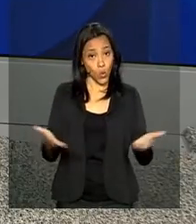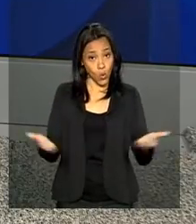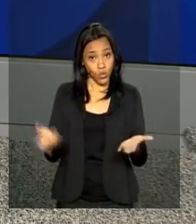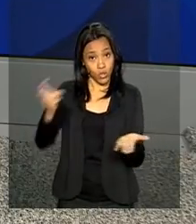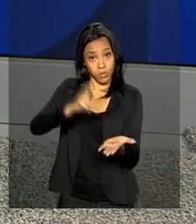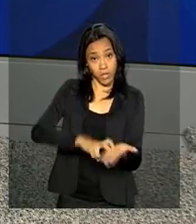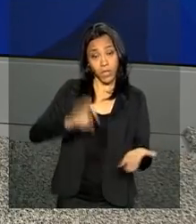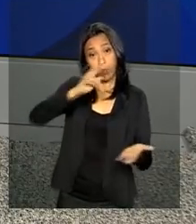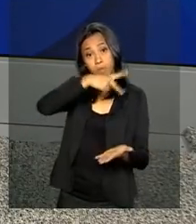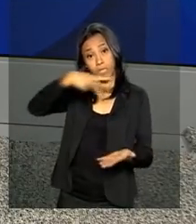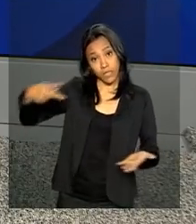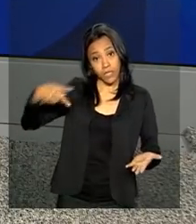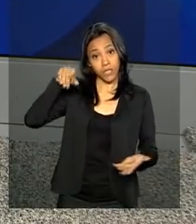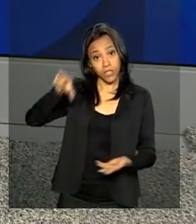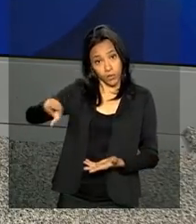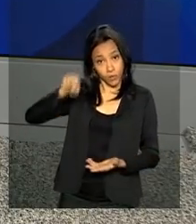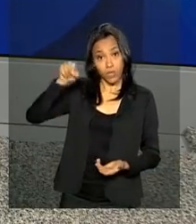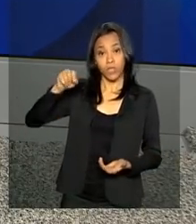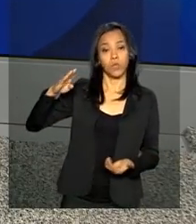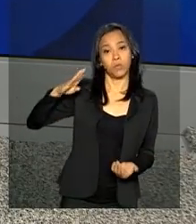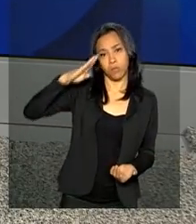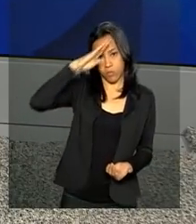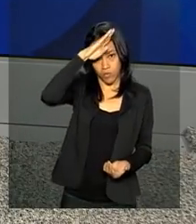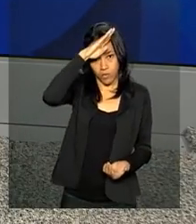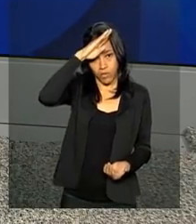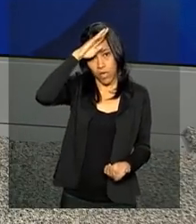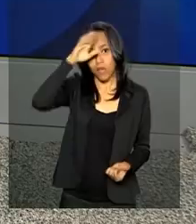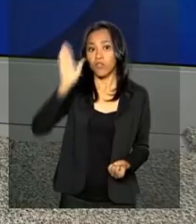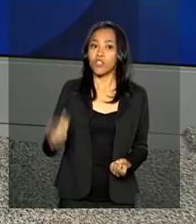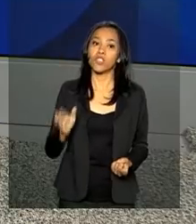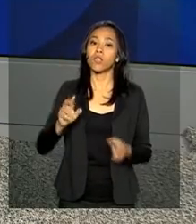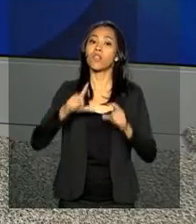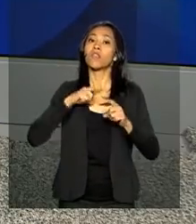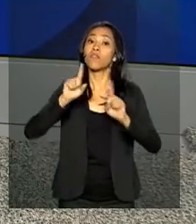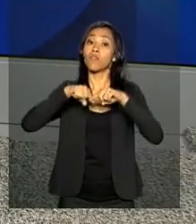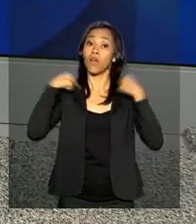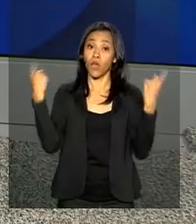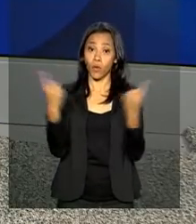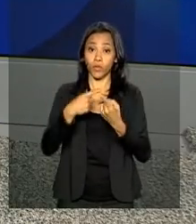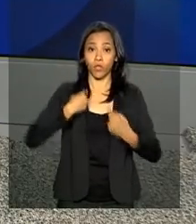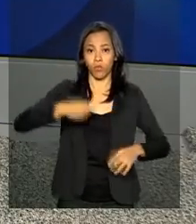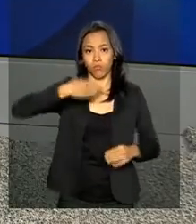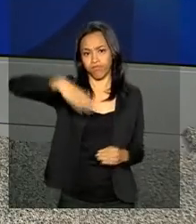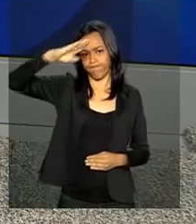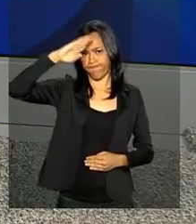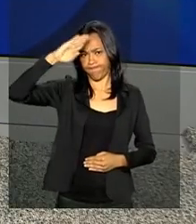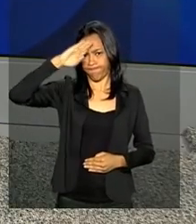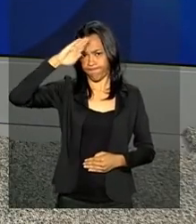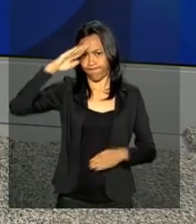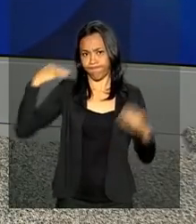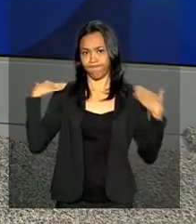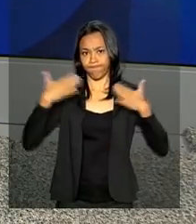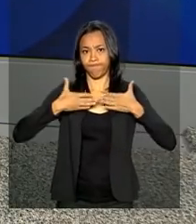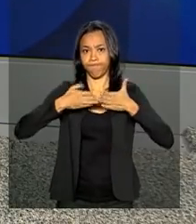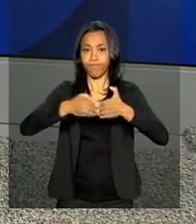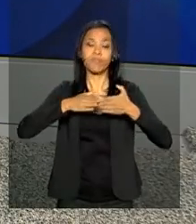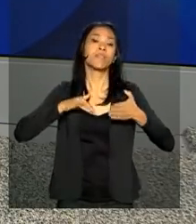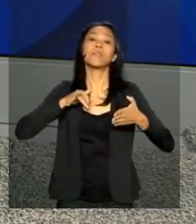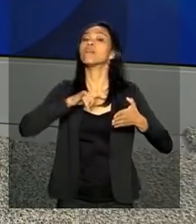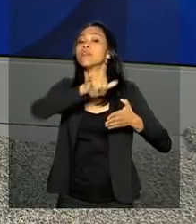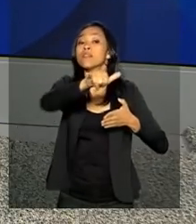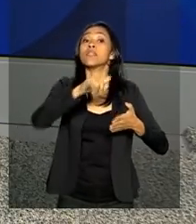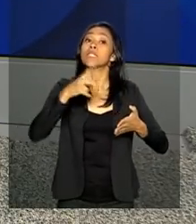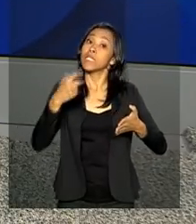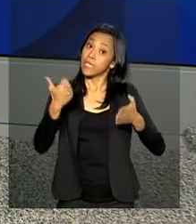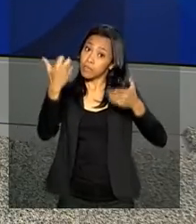Jair bolsonaro se reuniu com os comandantes indicados para as forças armadas em entrevista aos jornalistas bolsonaro falou sobre